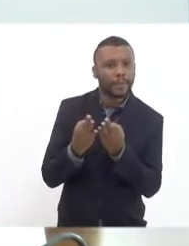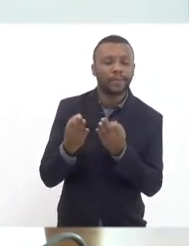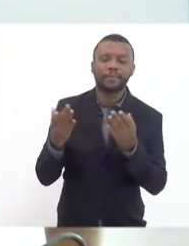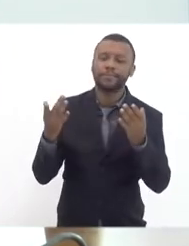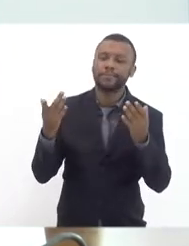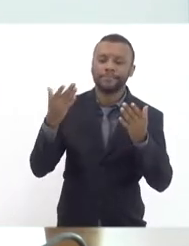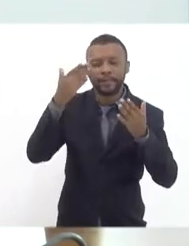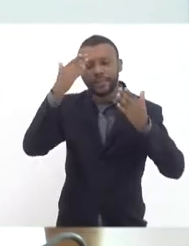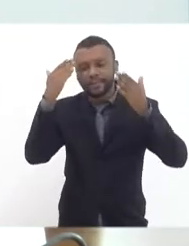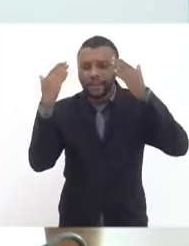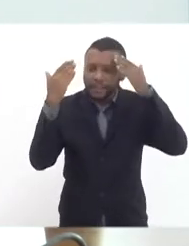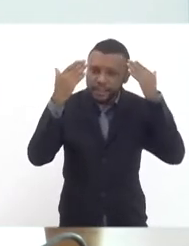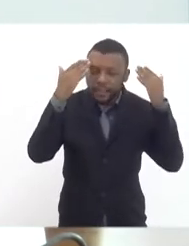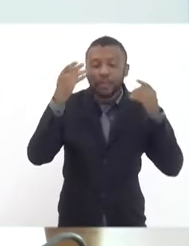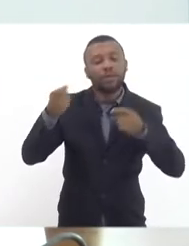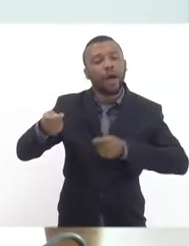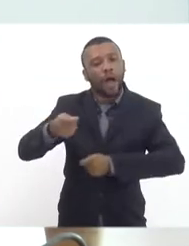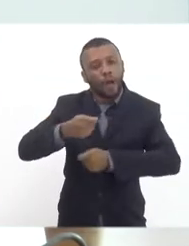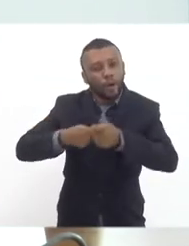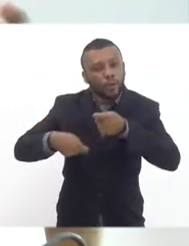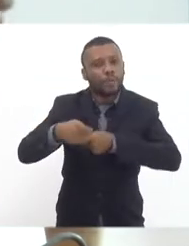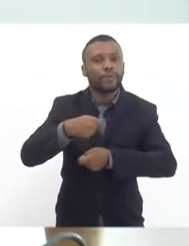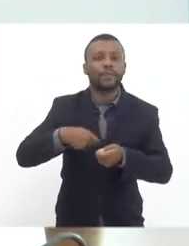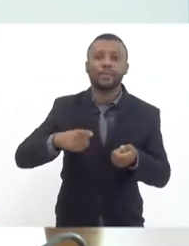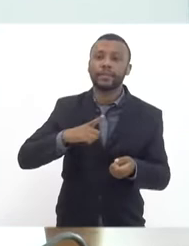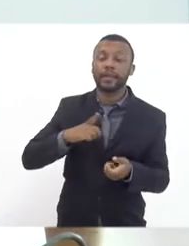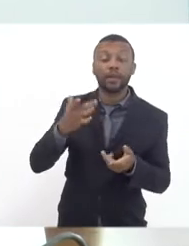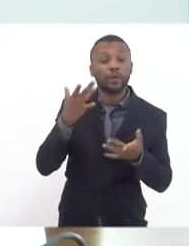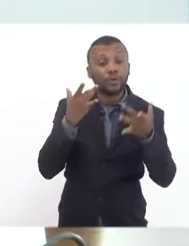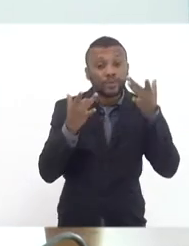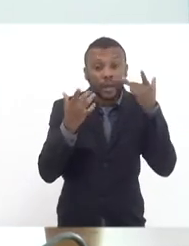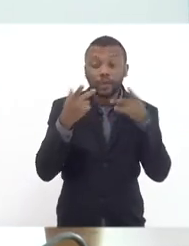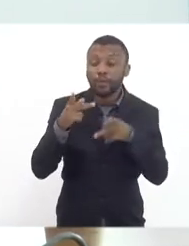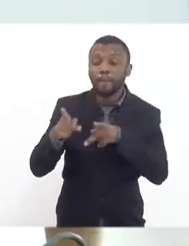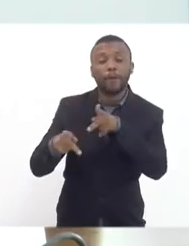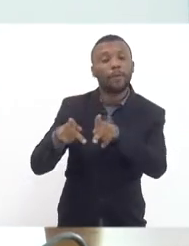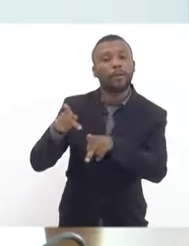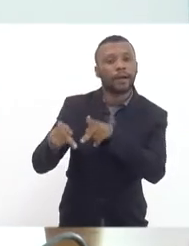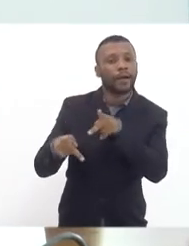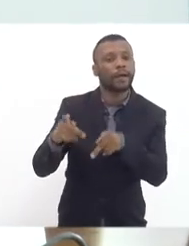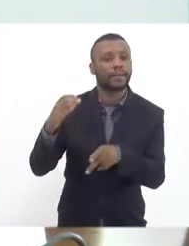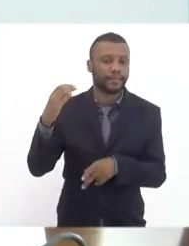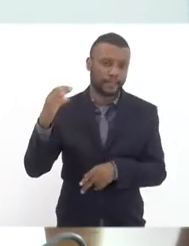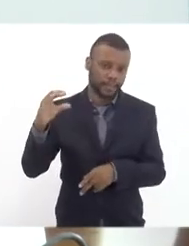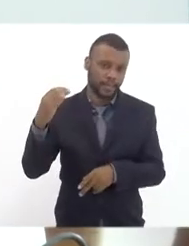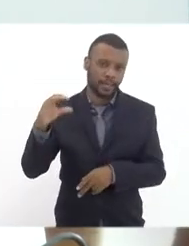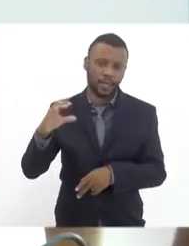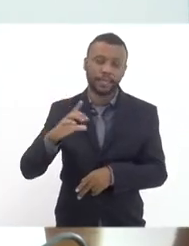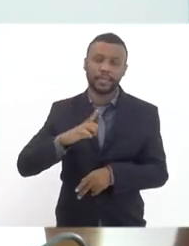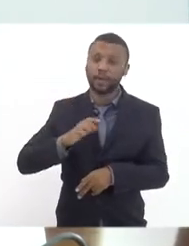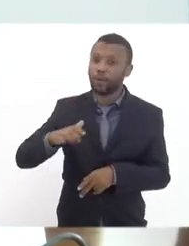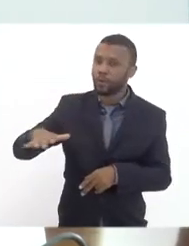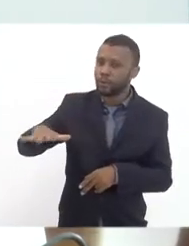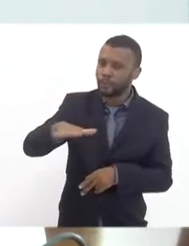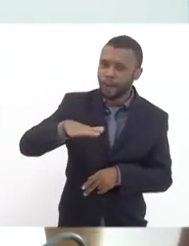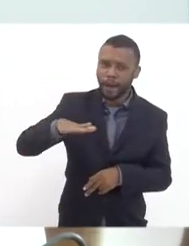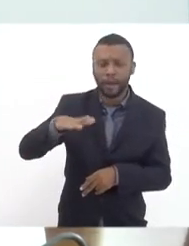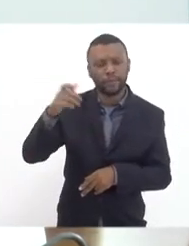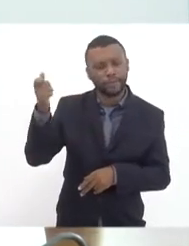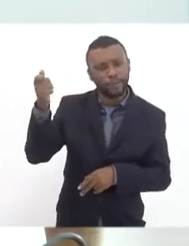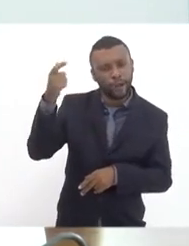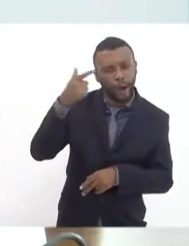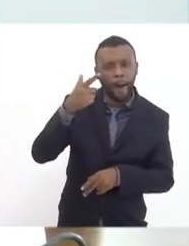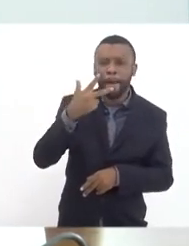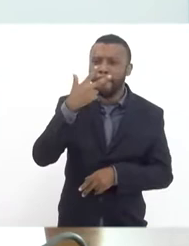circulando. Você tem o Teatro Popular em Niterói, que também é um espaço que tem uma vocação parecida para esse tipo de